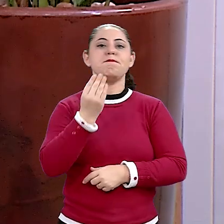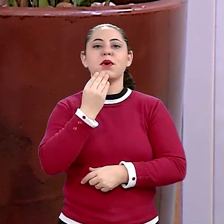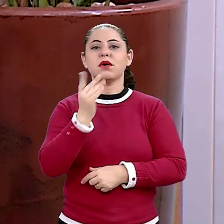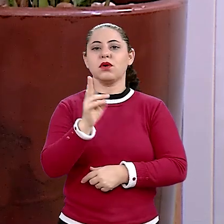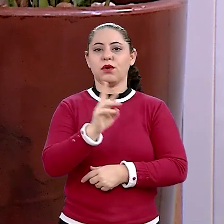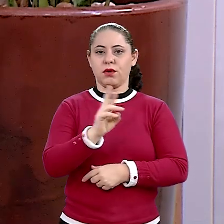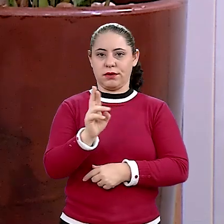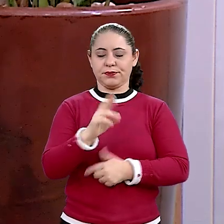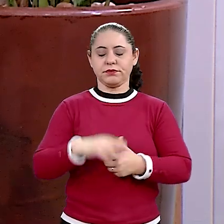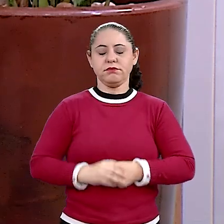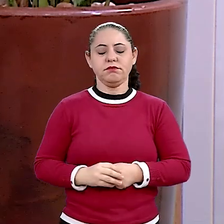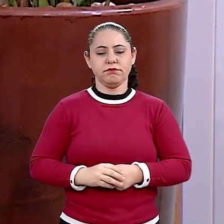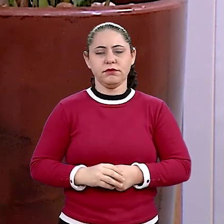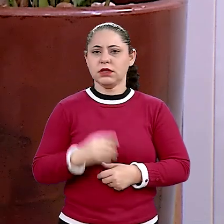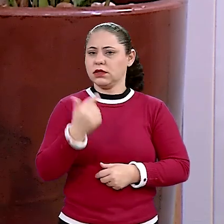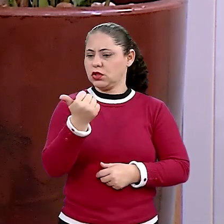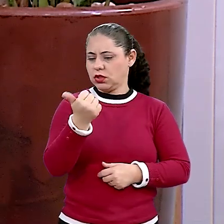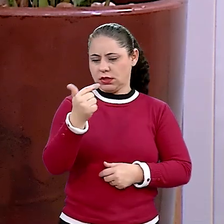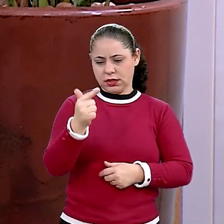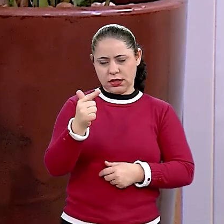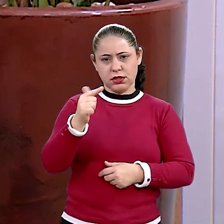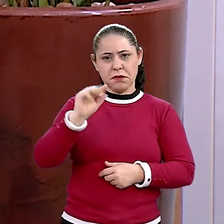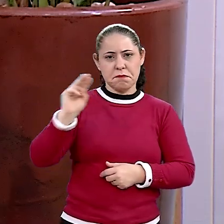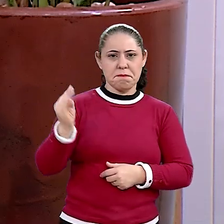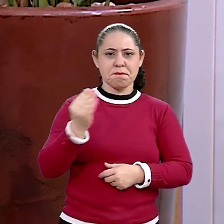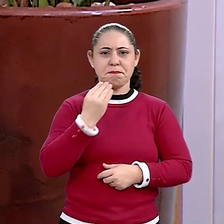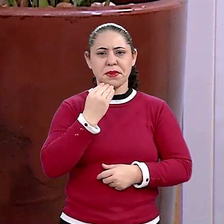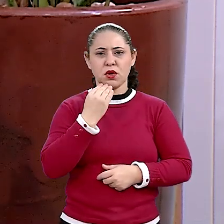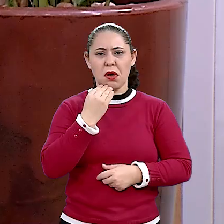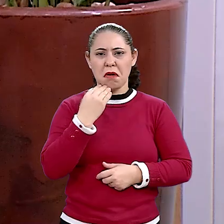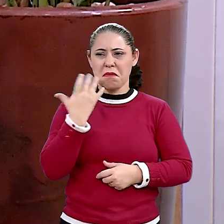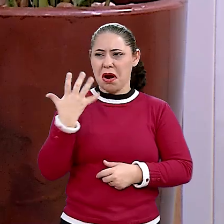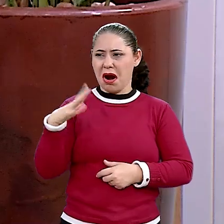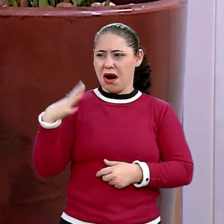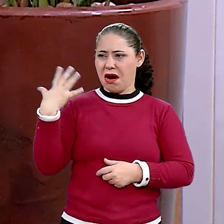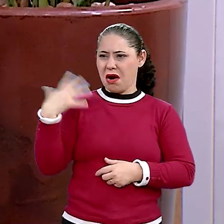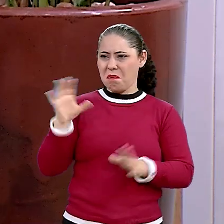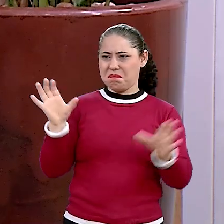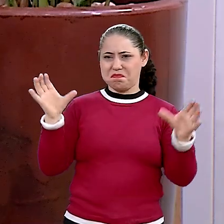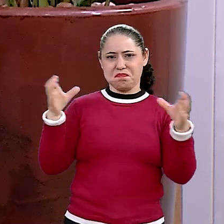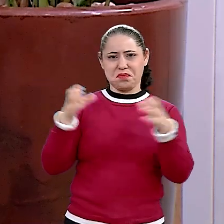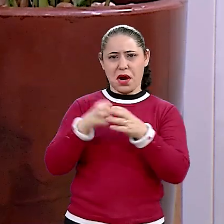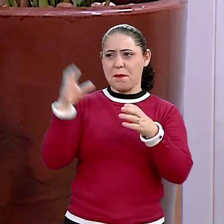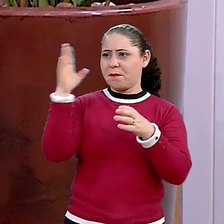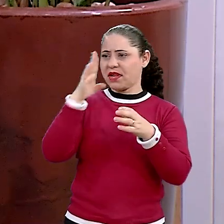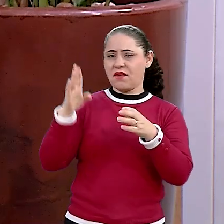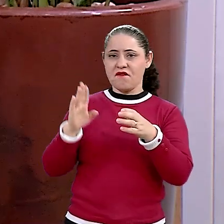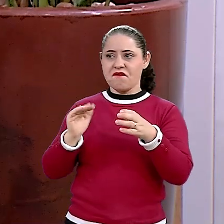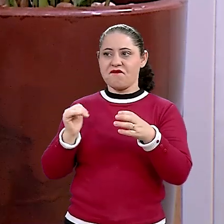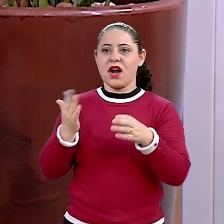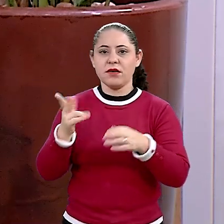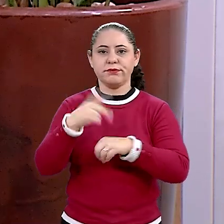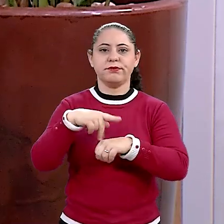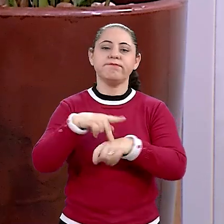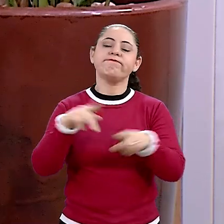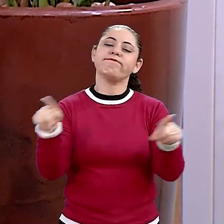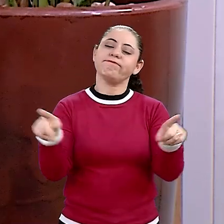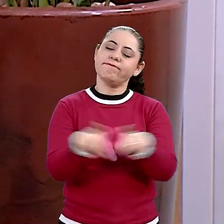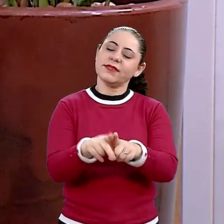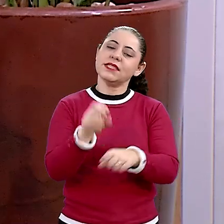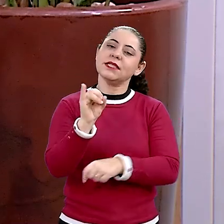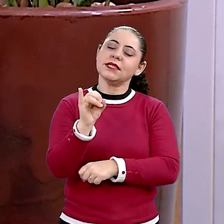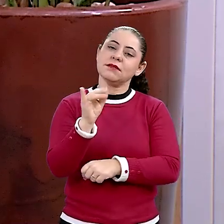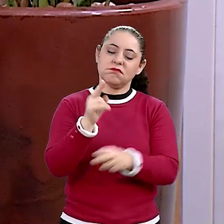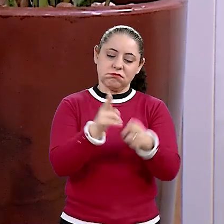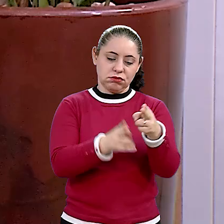de reais. 17 bilhões de reais é muito dinheiro para qualquer grupo nacional e internacional. Ainda